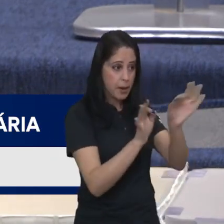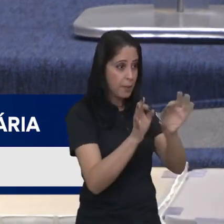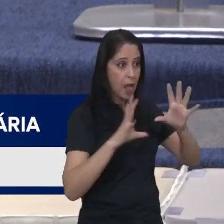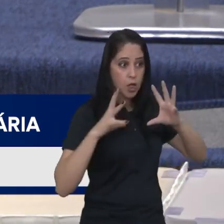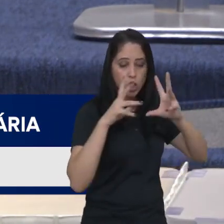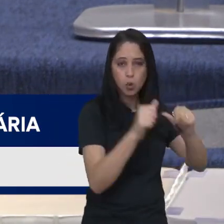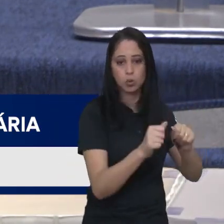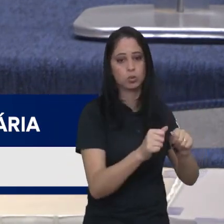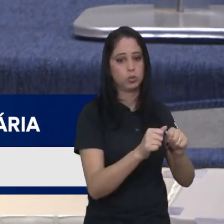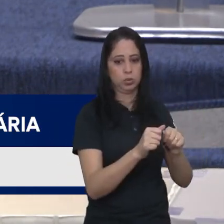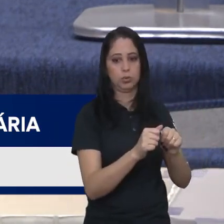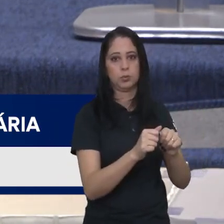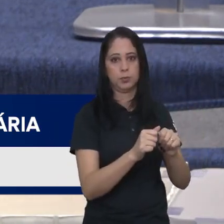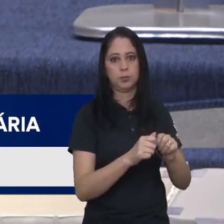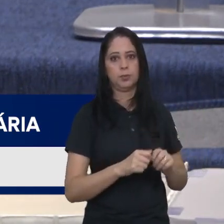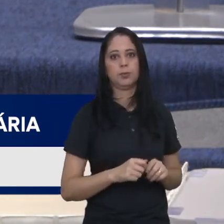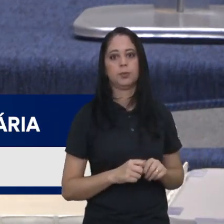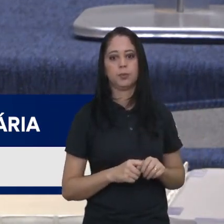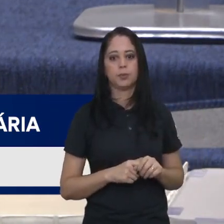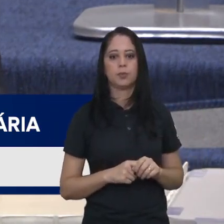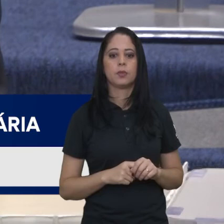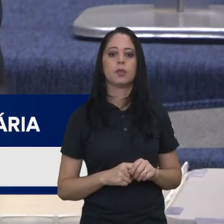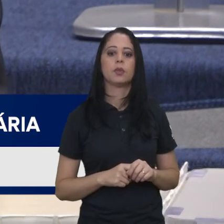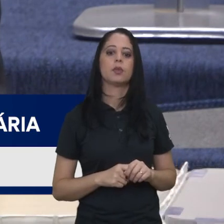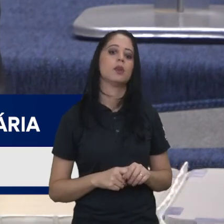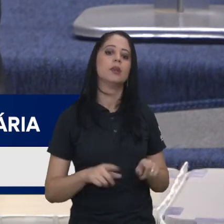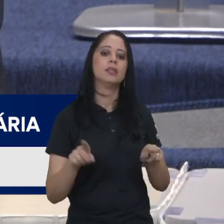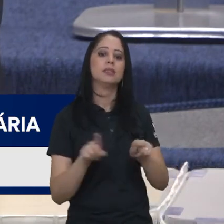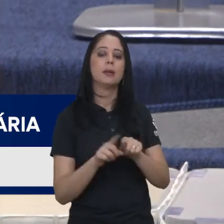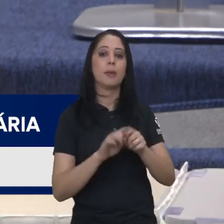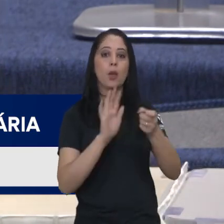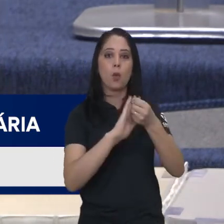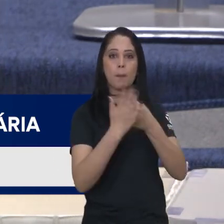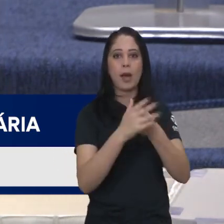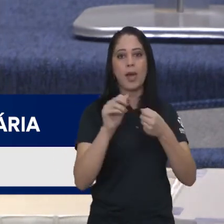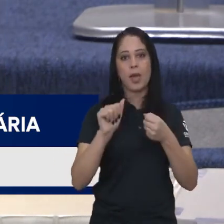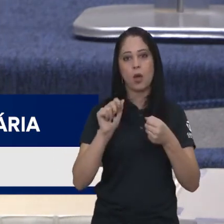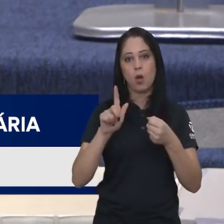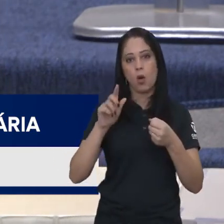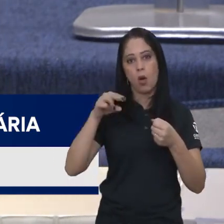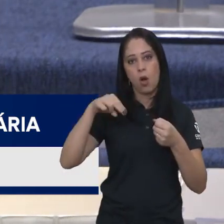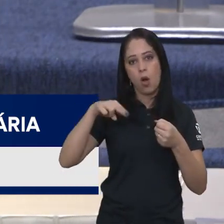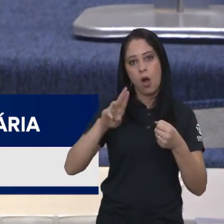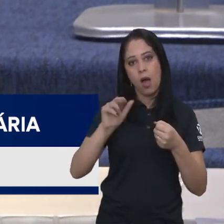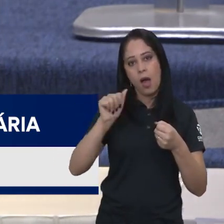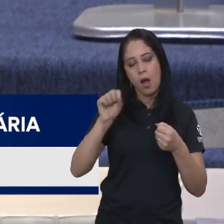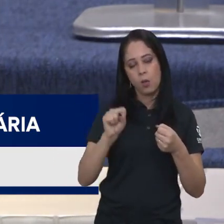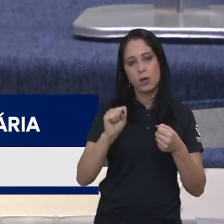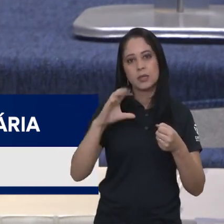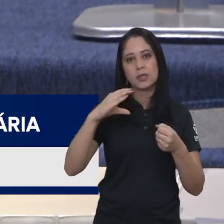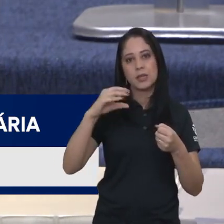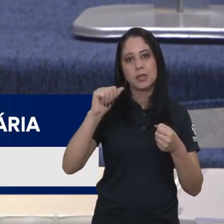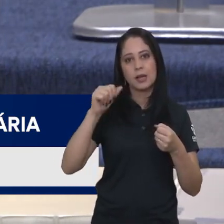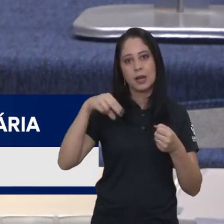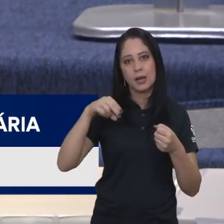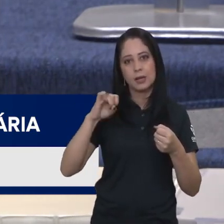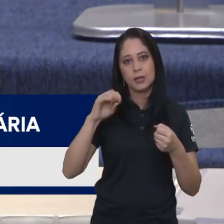partes boas do bairro, que é também um outro problema. Em Água de Canidu, está na fase de produção de prova,